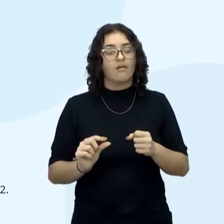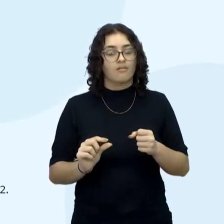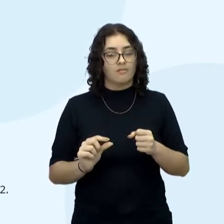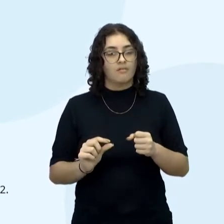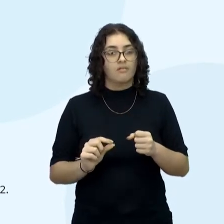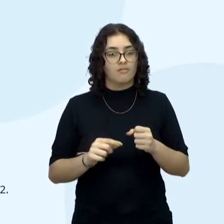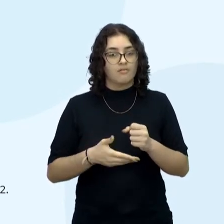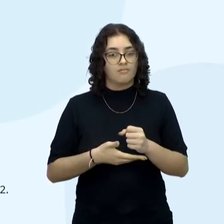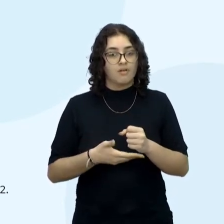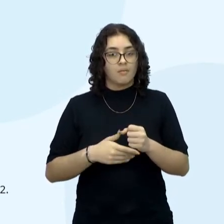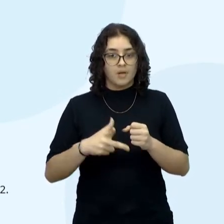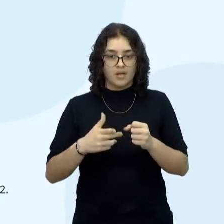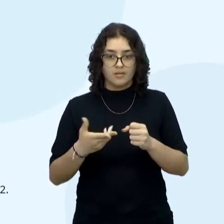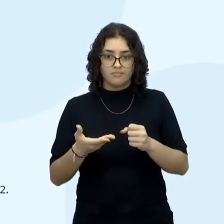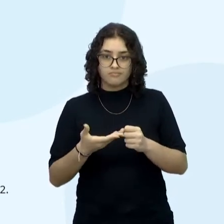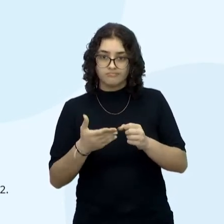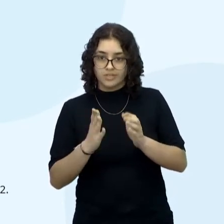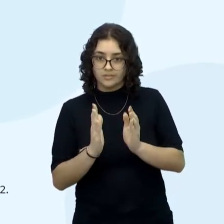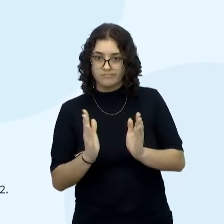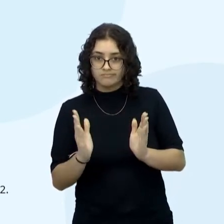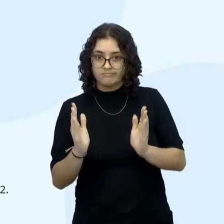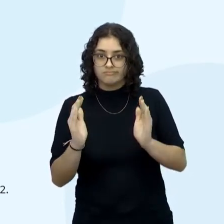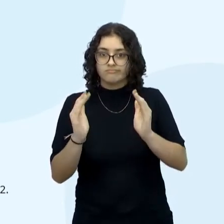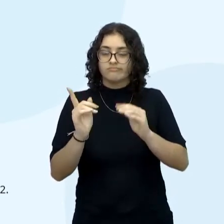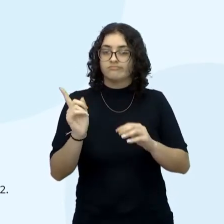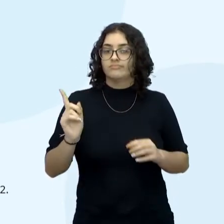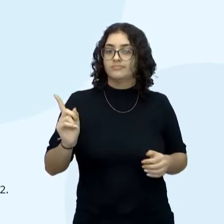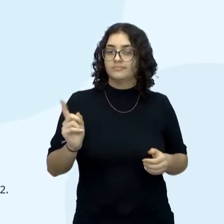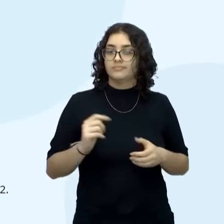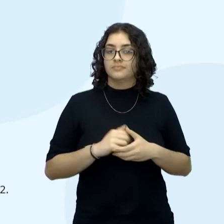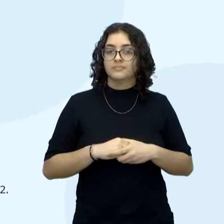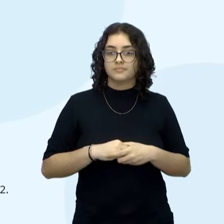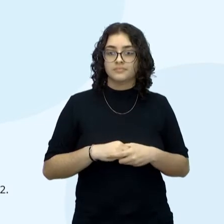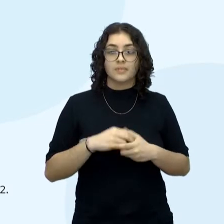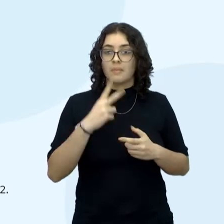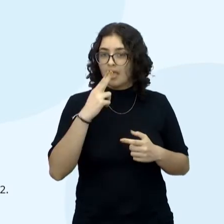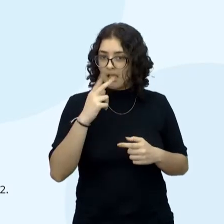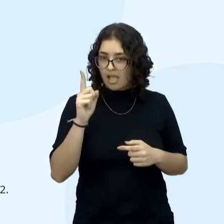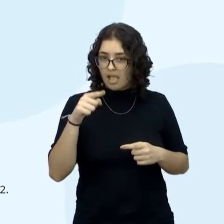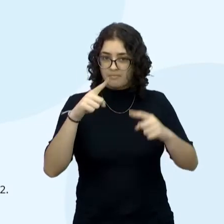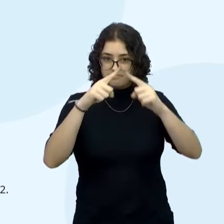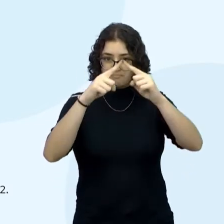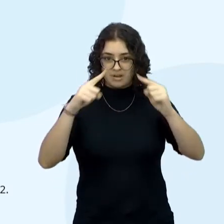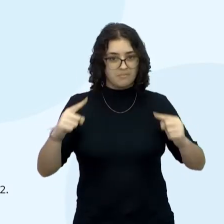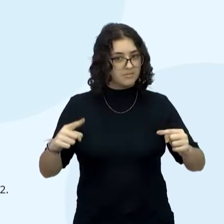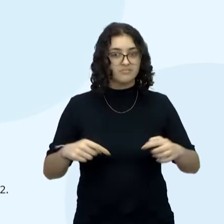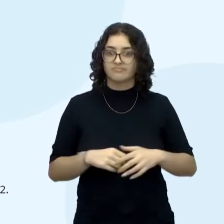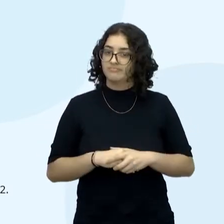a parte da metade dessa pirâmide, né? Que acaba não sendo mais nenhuma pirâmide, né?